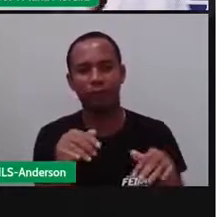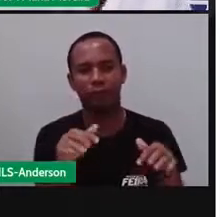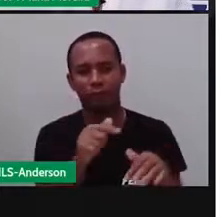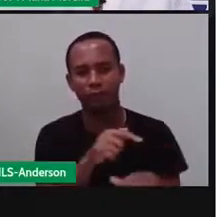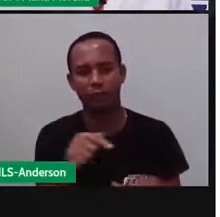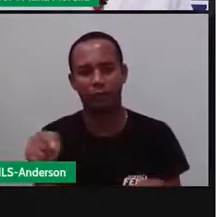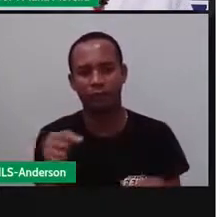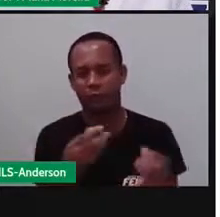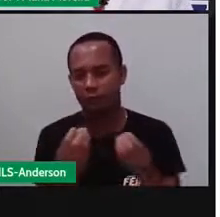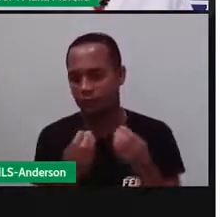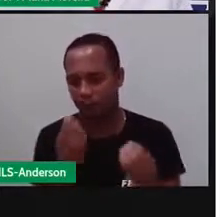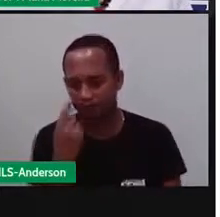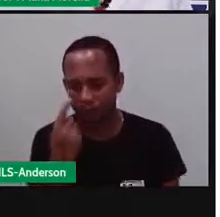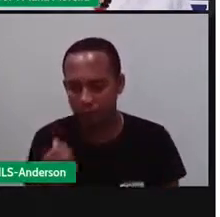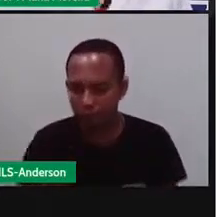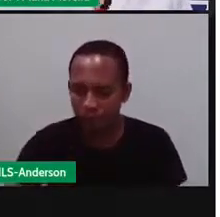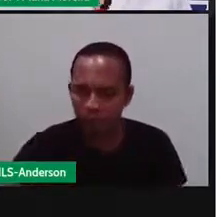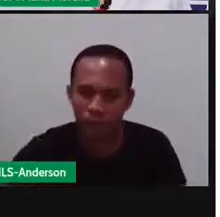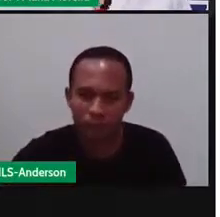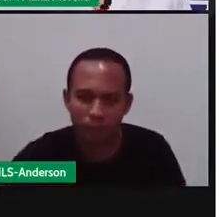né? Vamos lá.